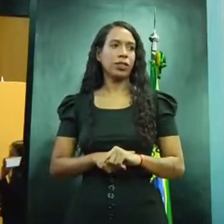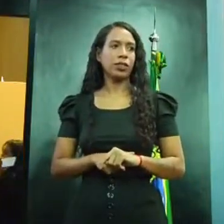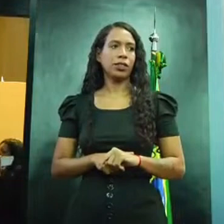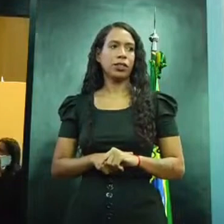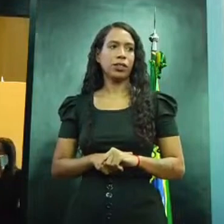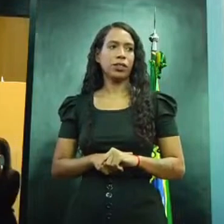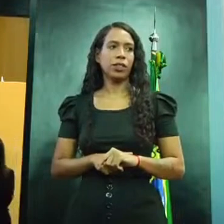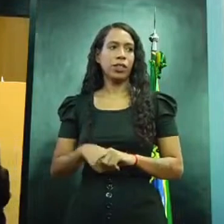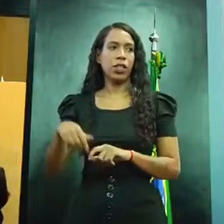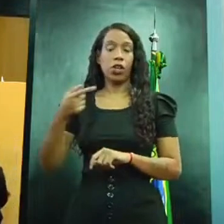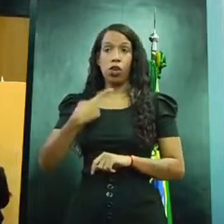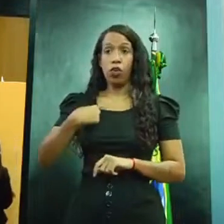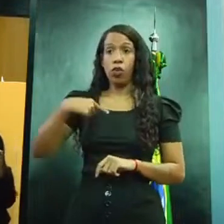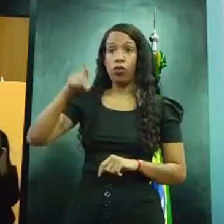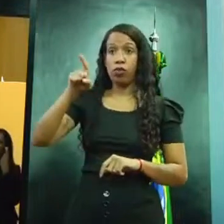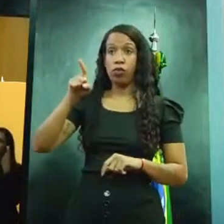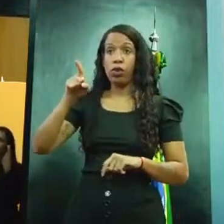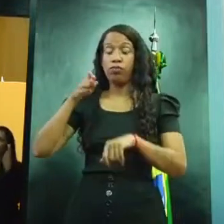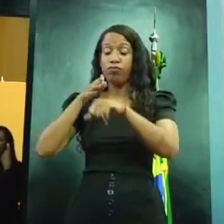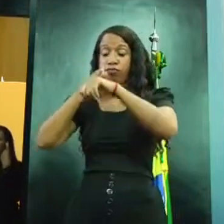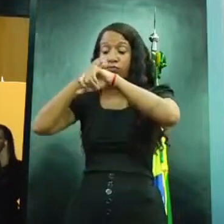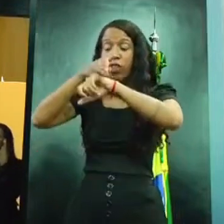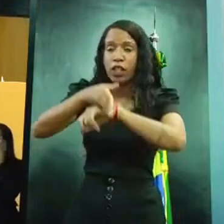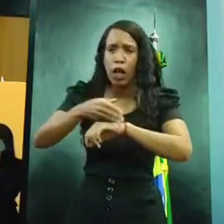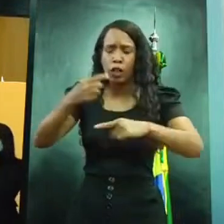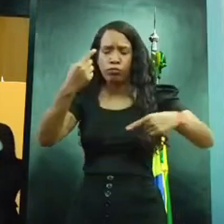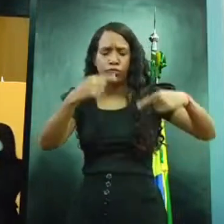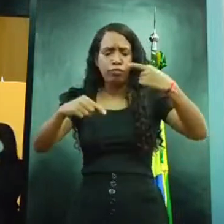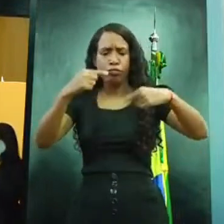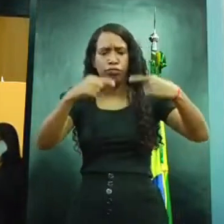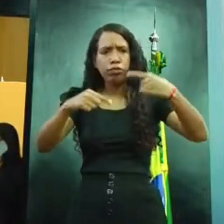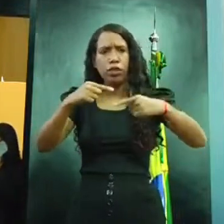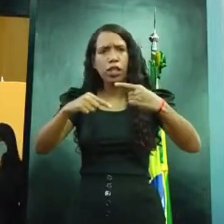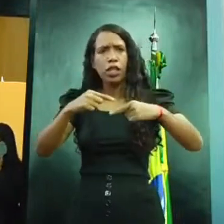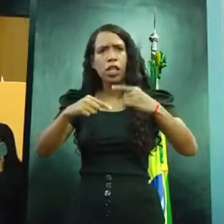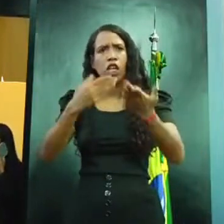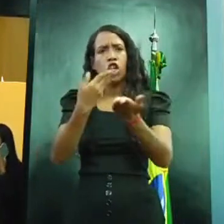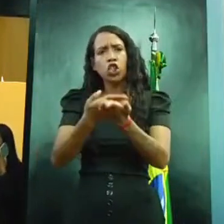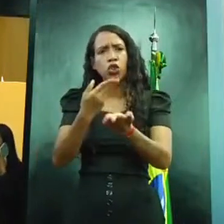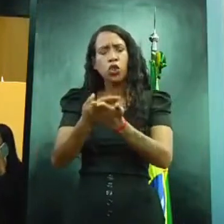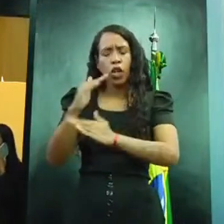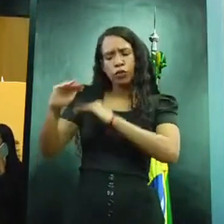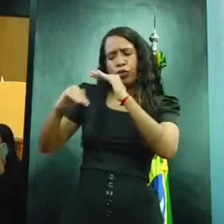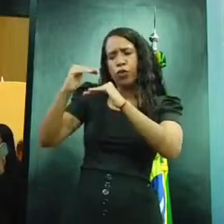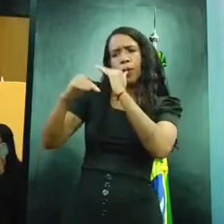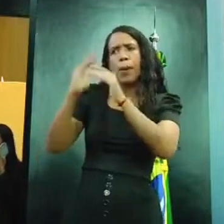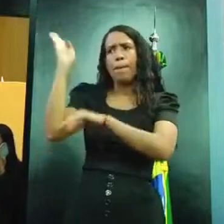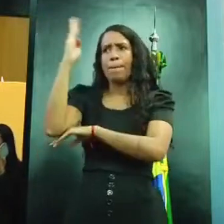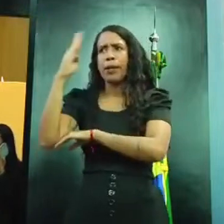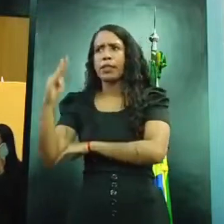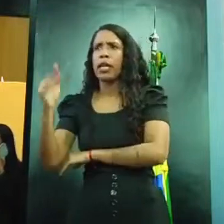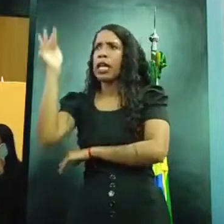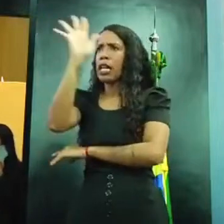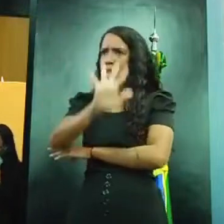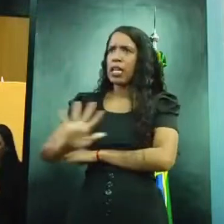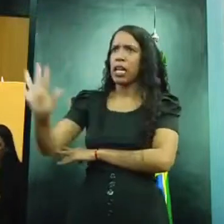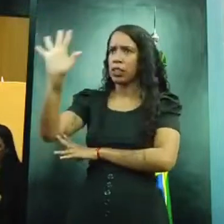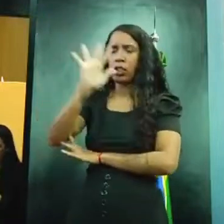vice-presidente, mergulhar no debate e na literatura sobre o desenvolvimento brasileiro, sobre o desenvolvimento